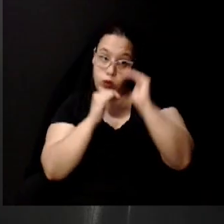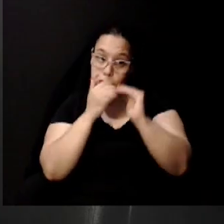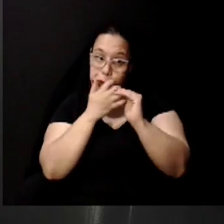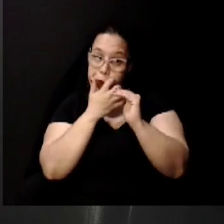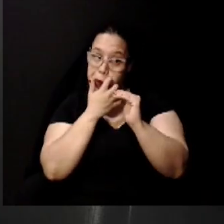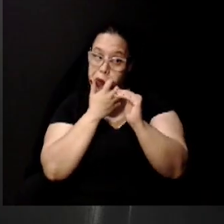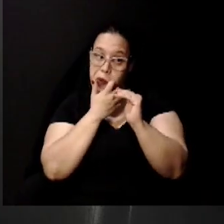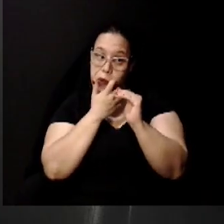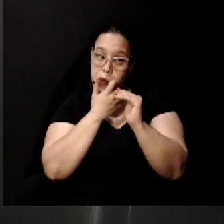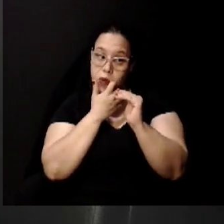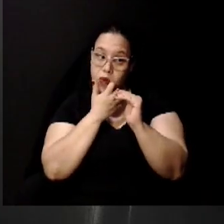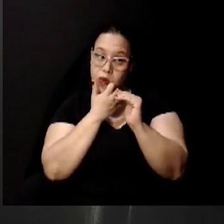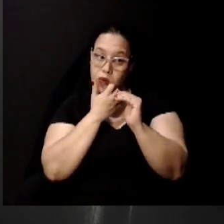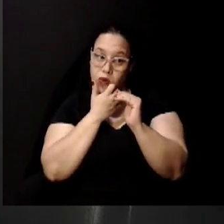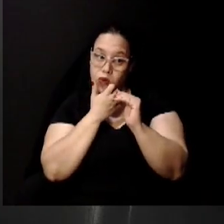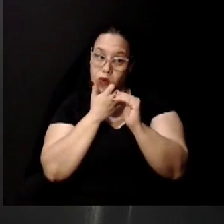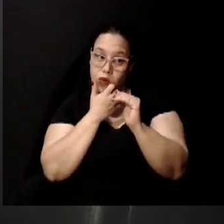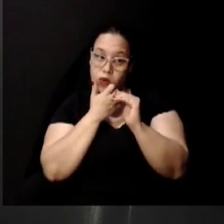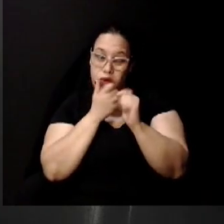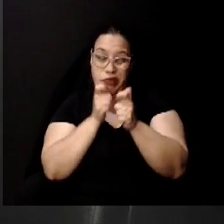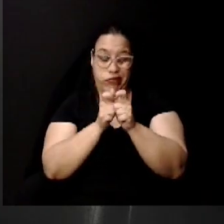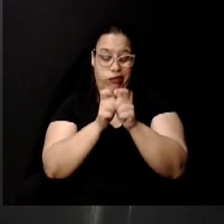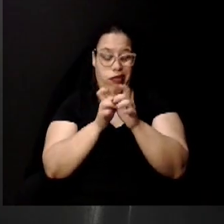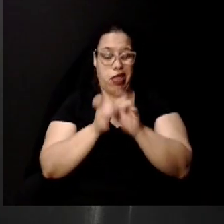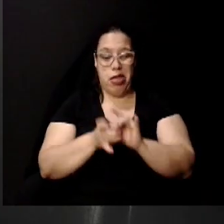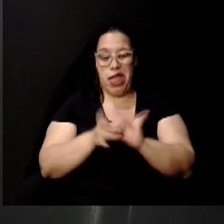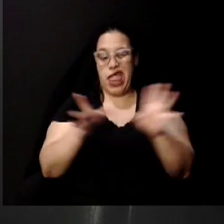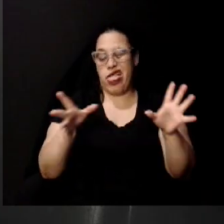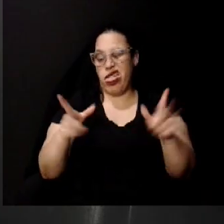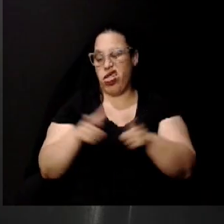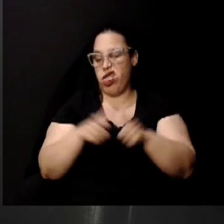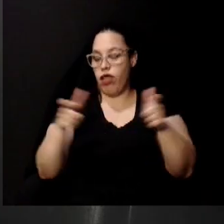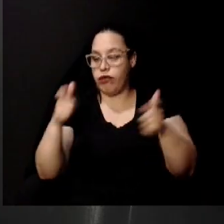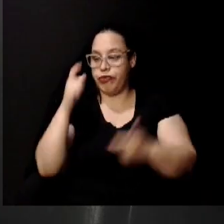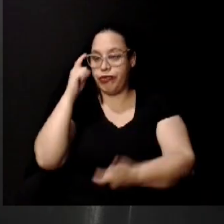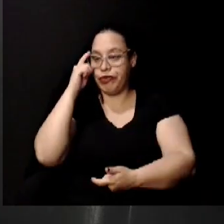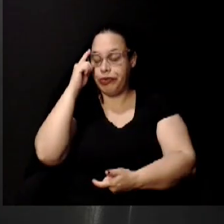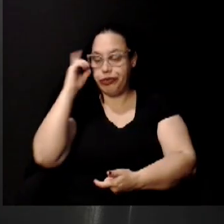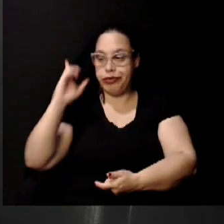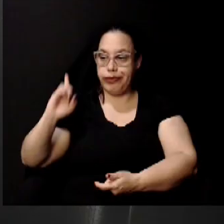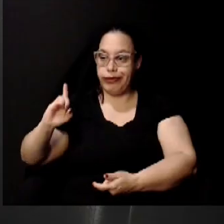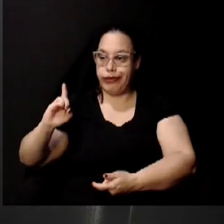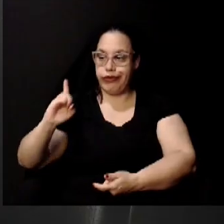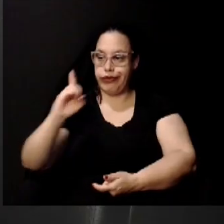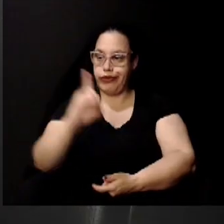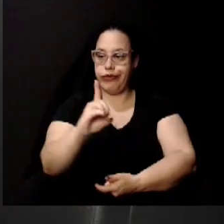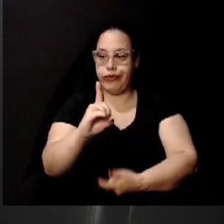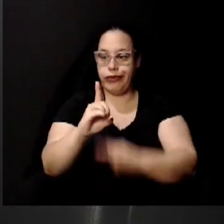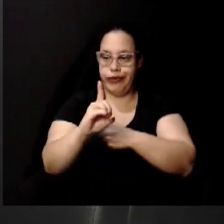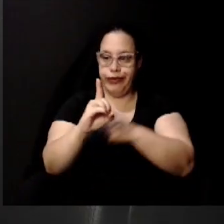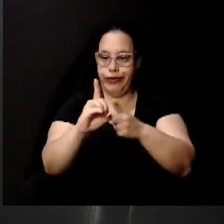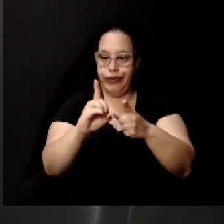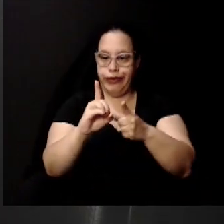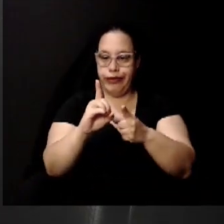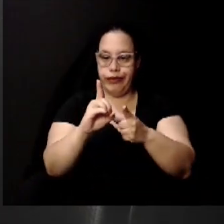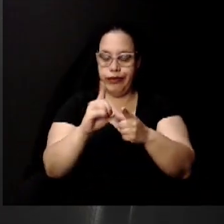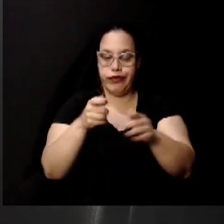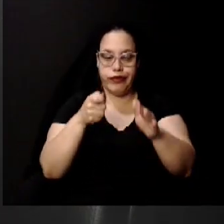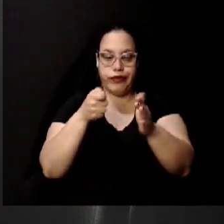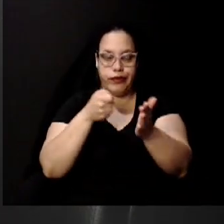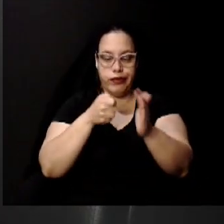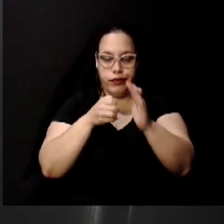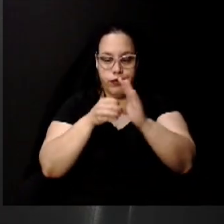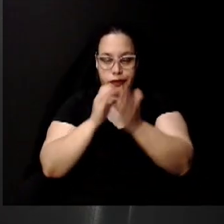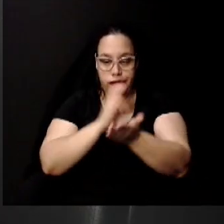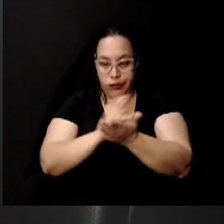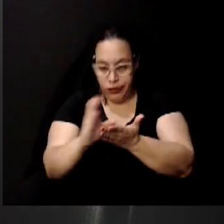desse ultraliberalismo, né, e da extrema-direita, um investimento muito grande